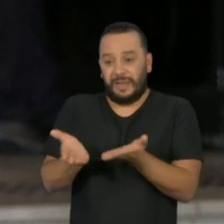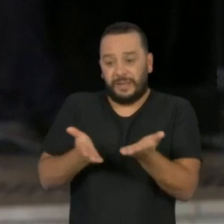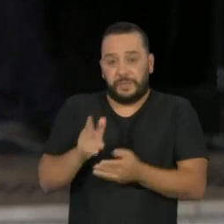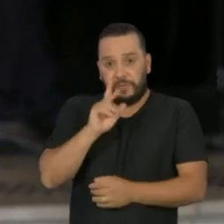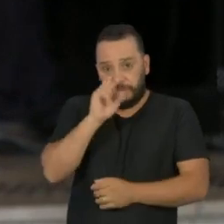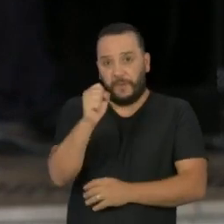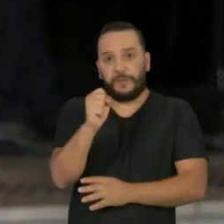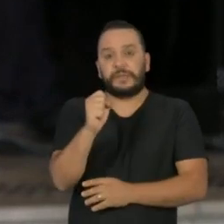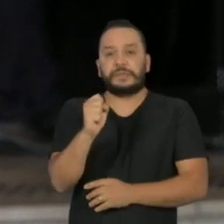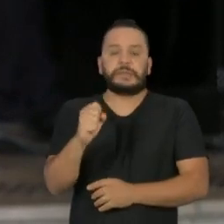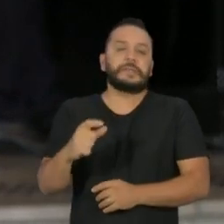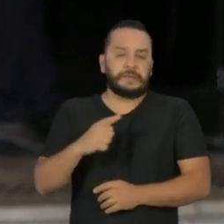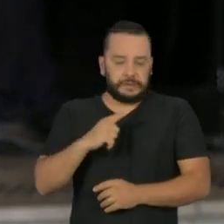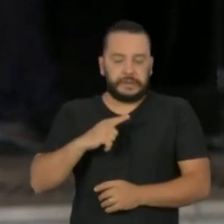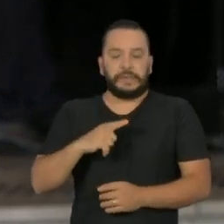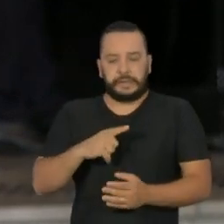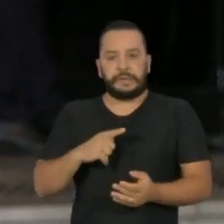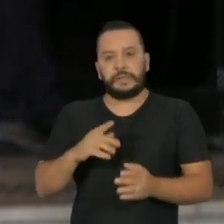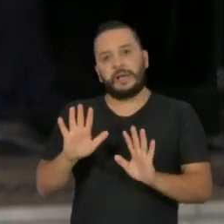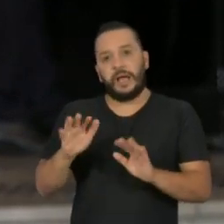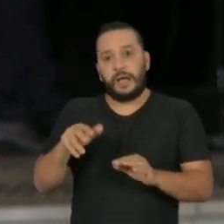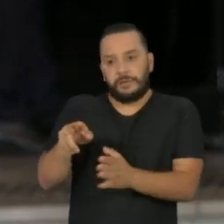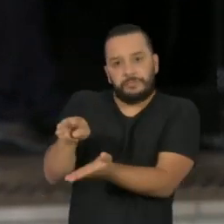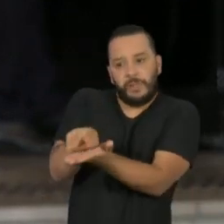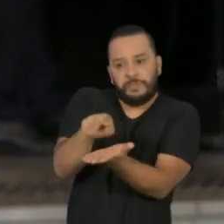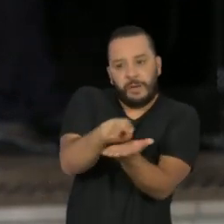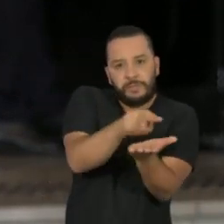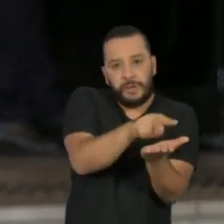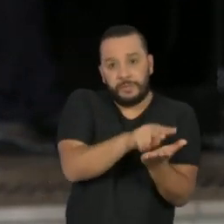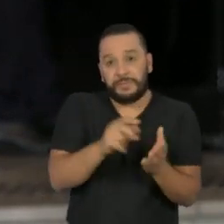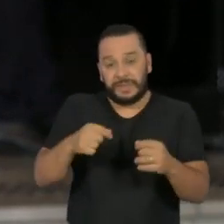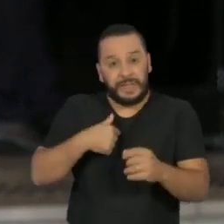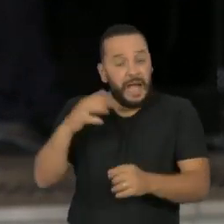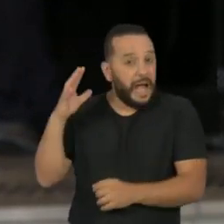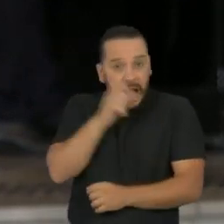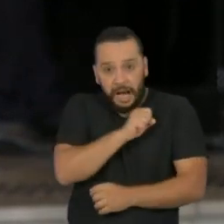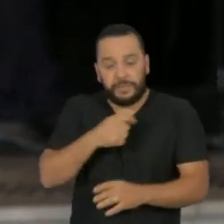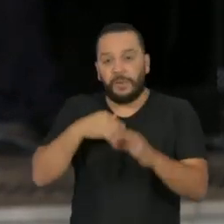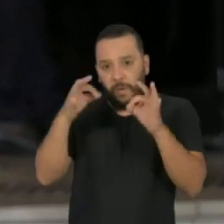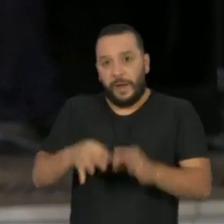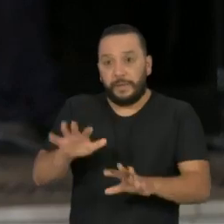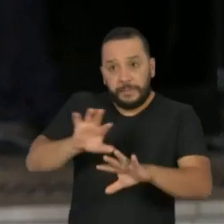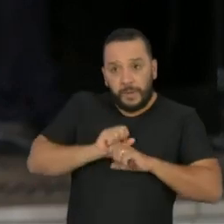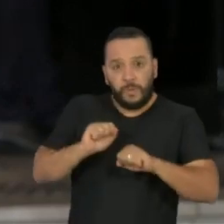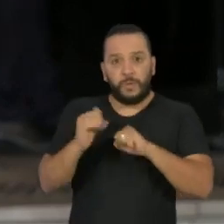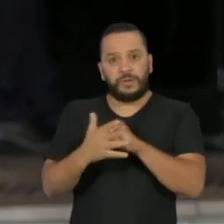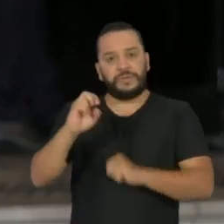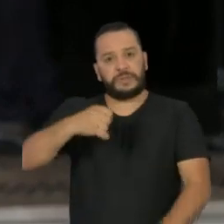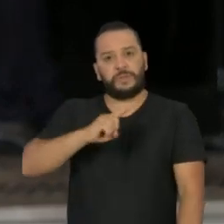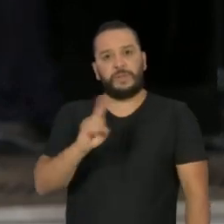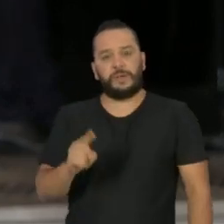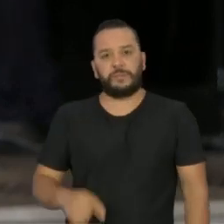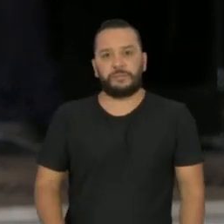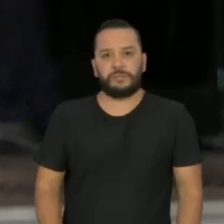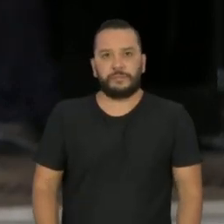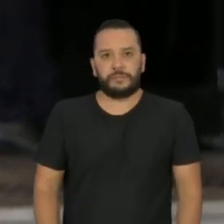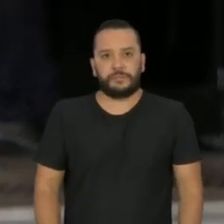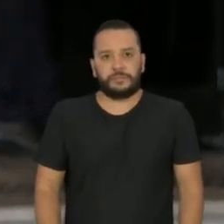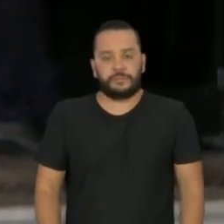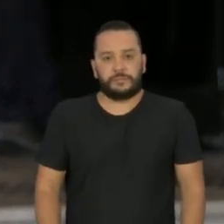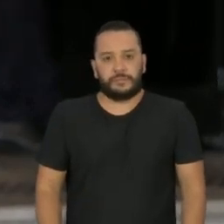leitos de terapia intensiva passa por um diagnóstico rápido e correto do coronavírus. Inicialmente é isso,